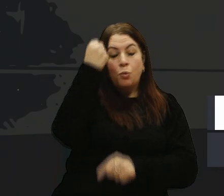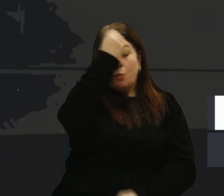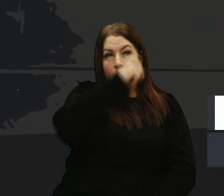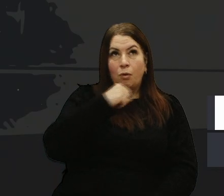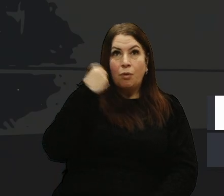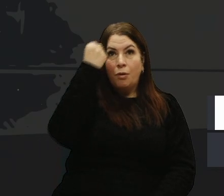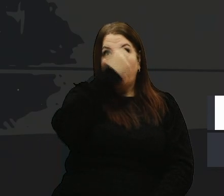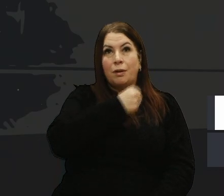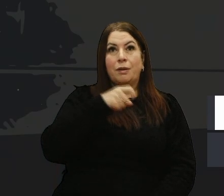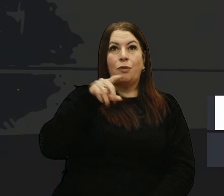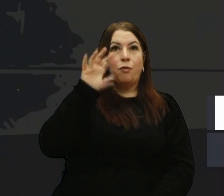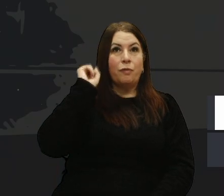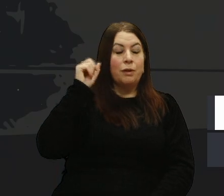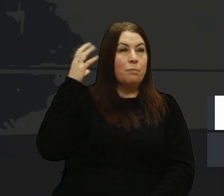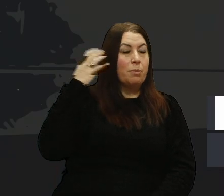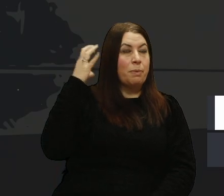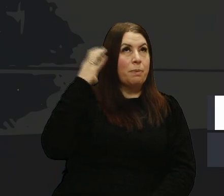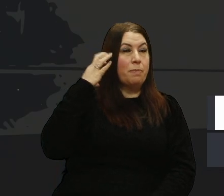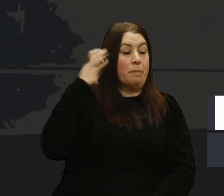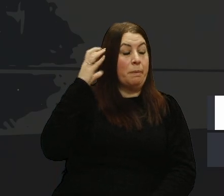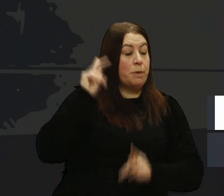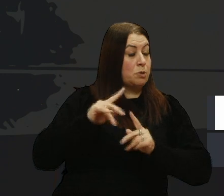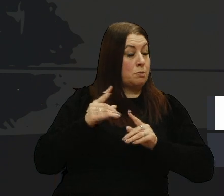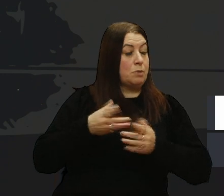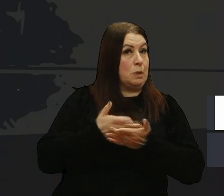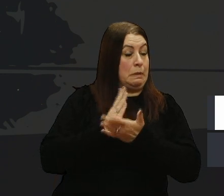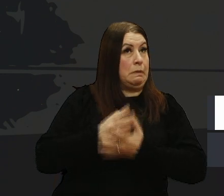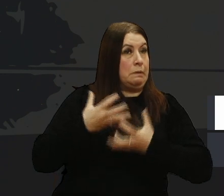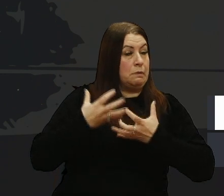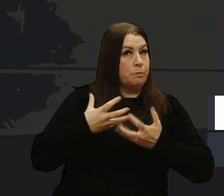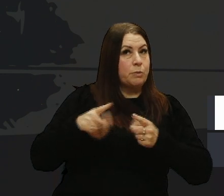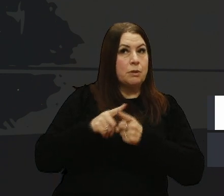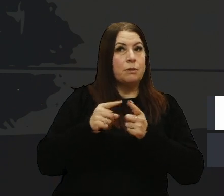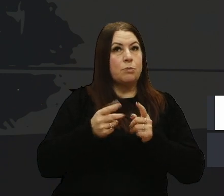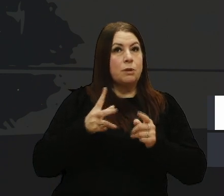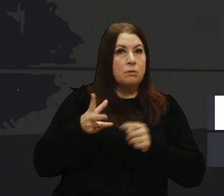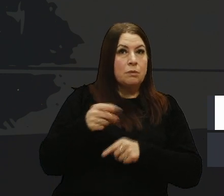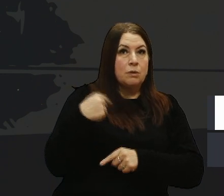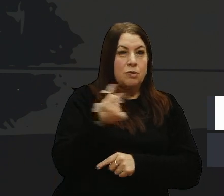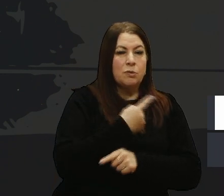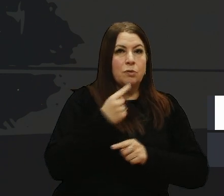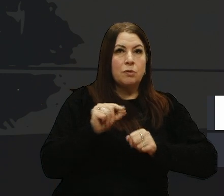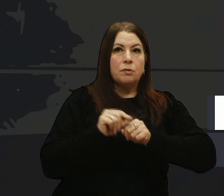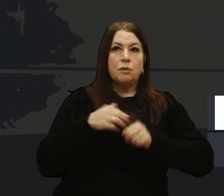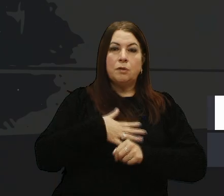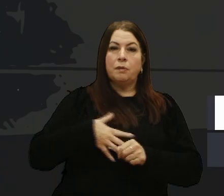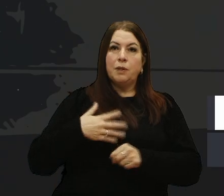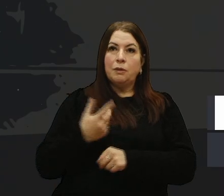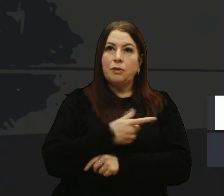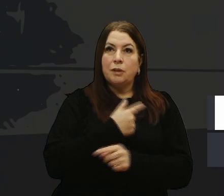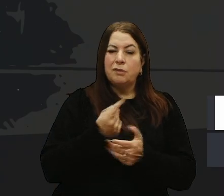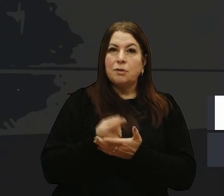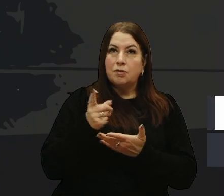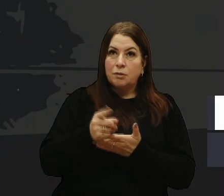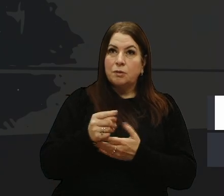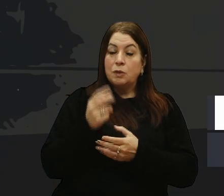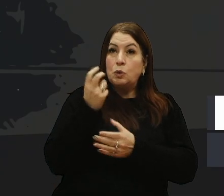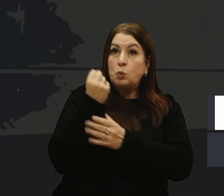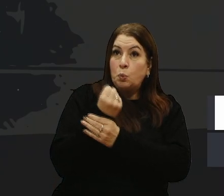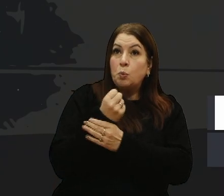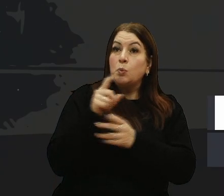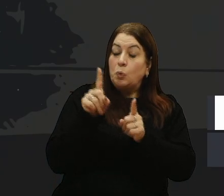tarantela napolitana no ouvido do expositor enche o saco, então a gente esse ano cortou e eles ficaram satisfeitos. A segurança também